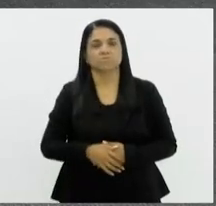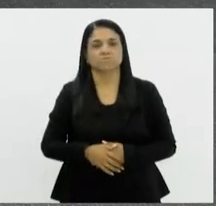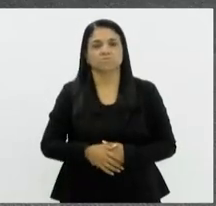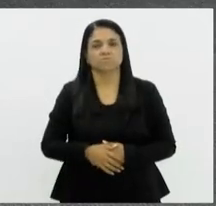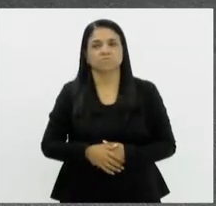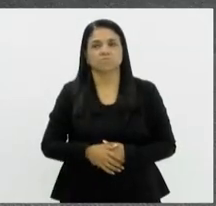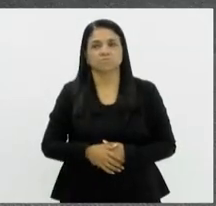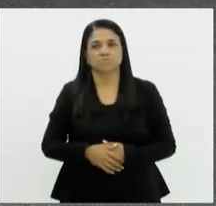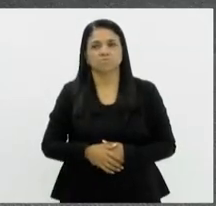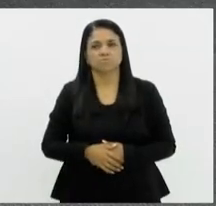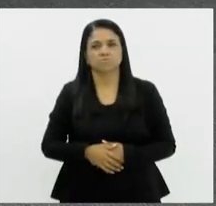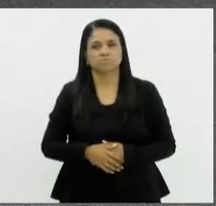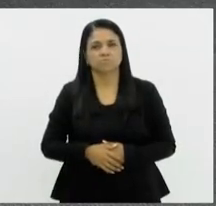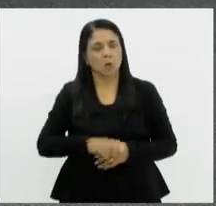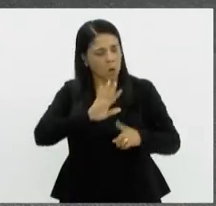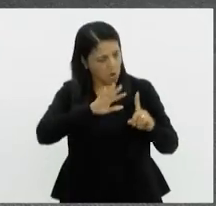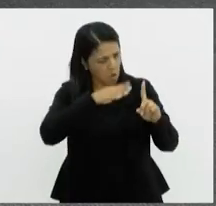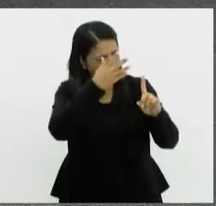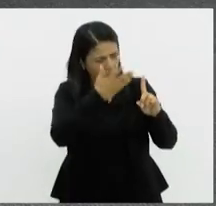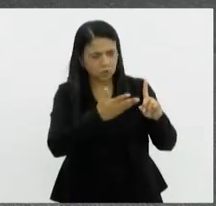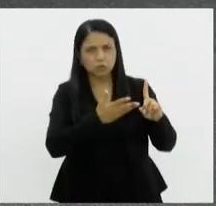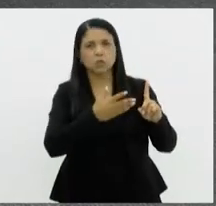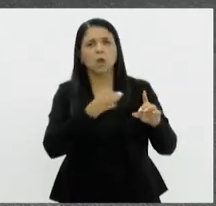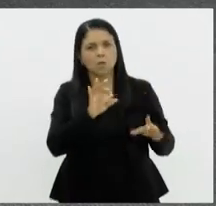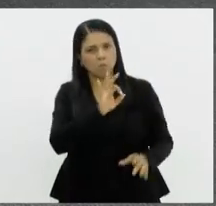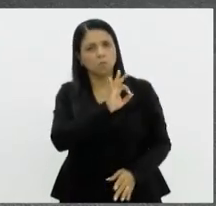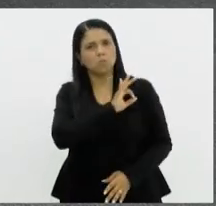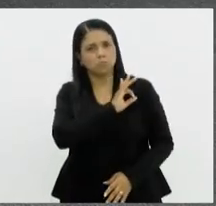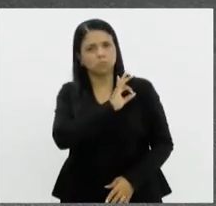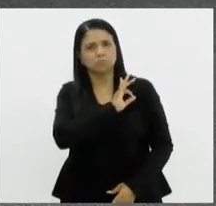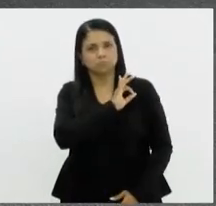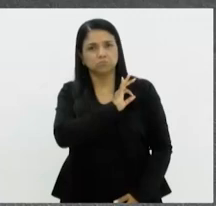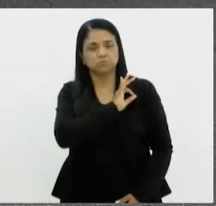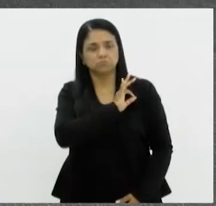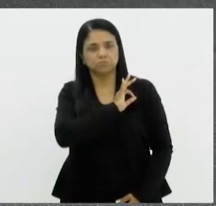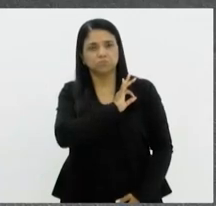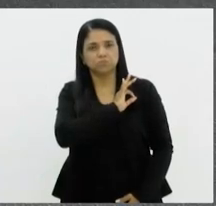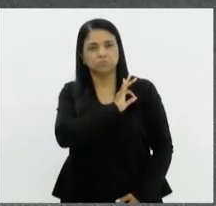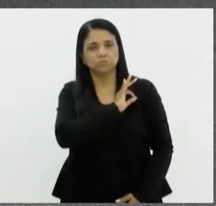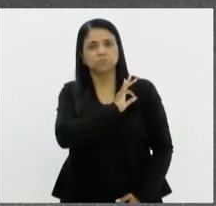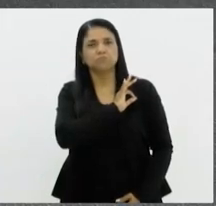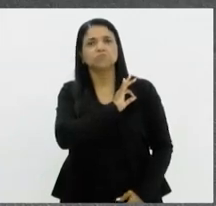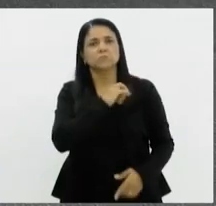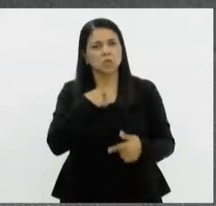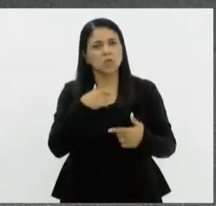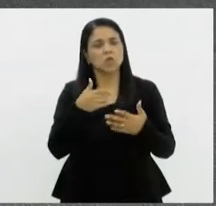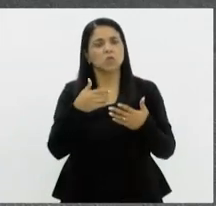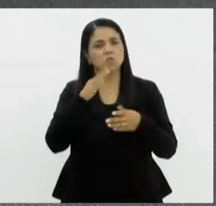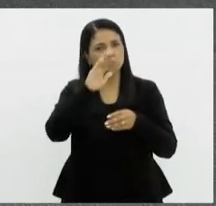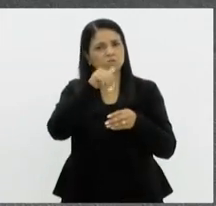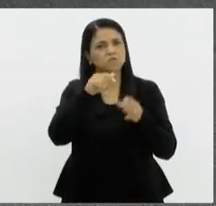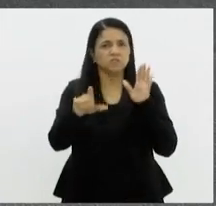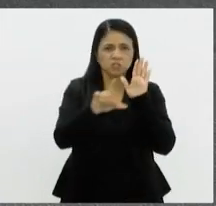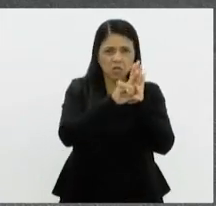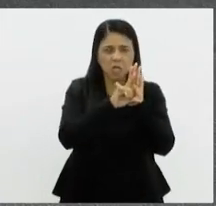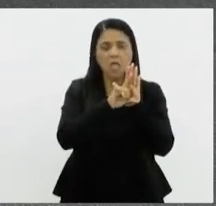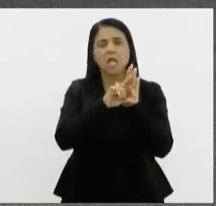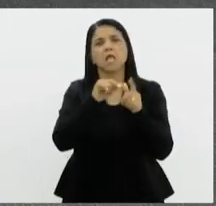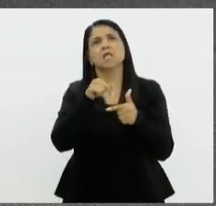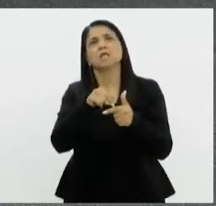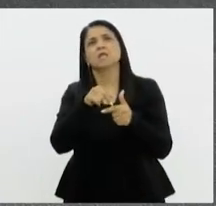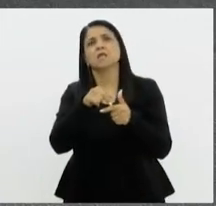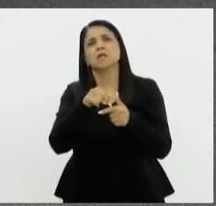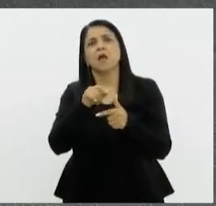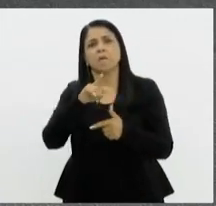prestigio muito a polícia eu eh fiz leis a favor da perícia né Eh fiz